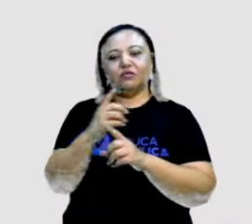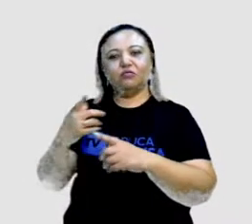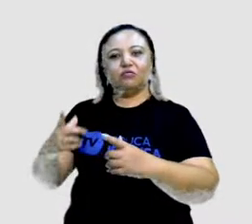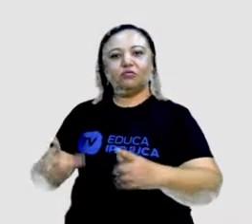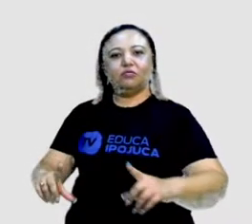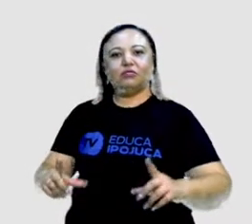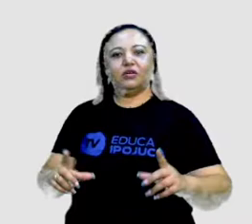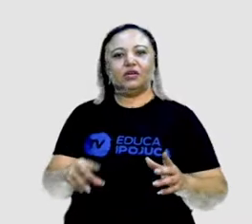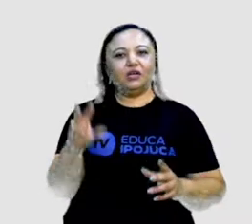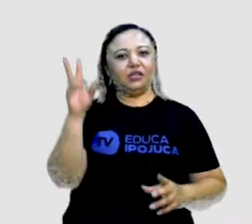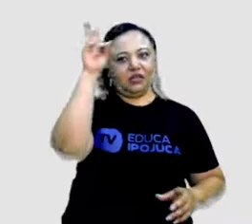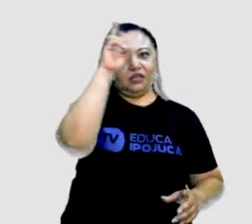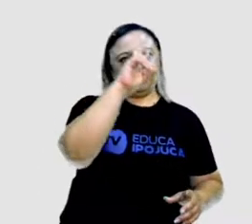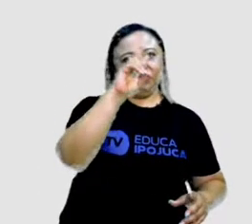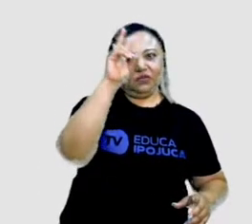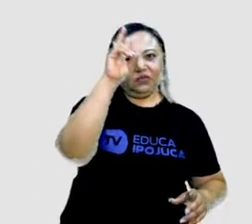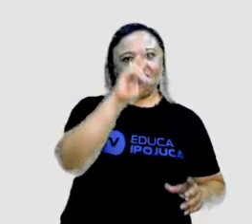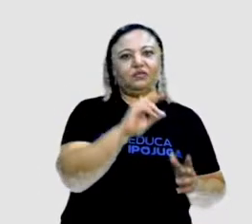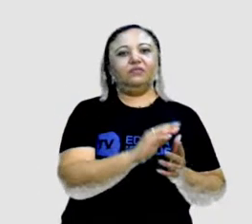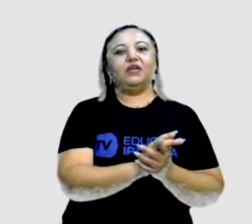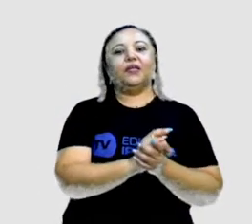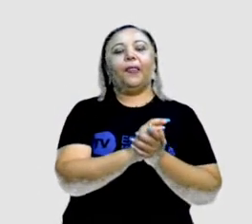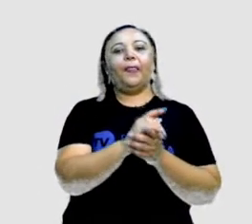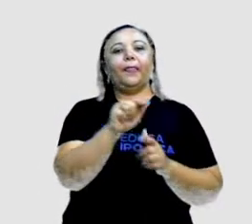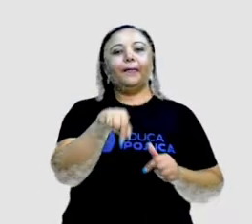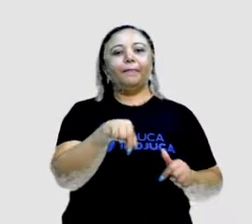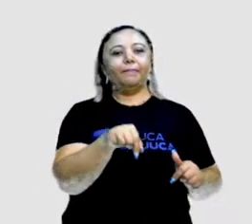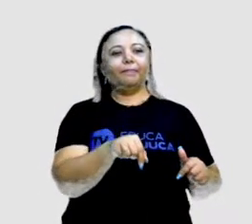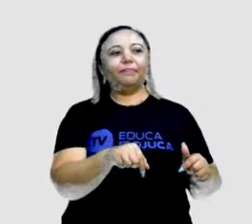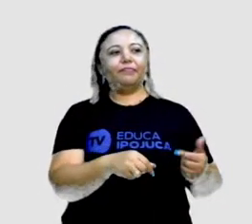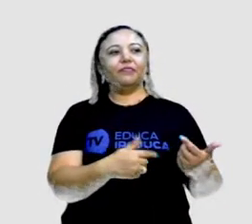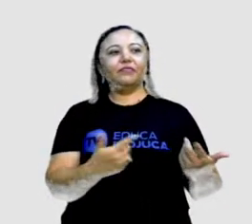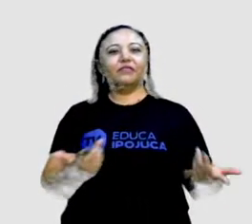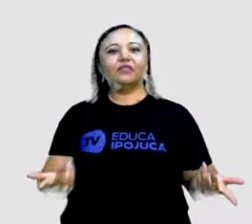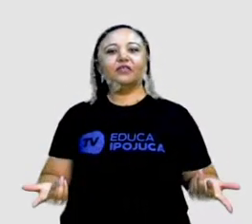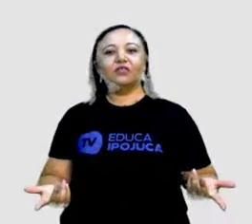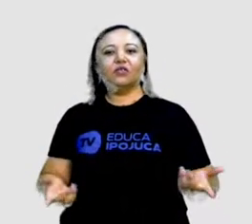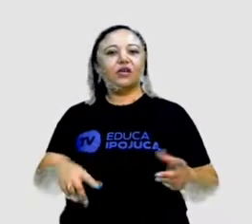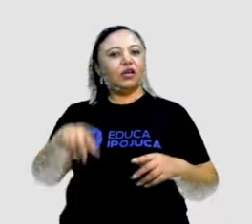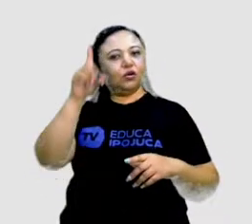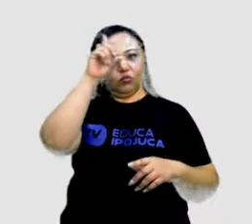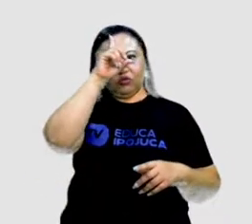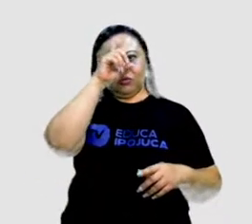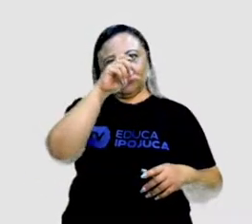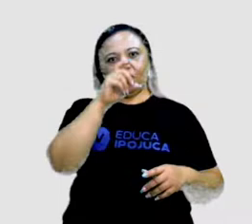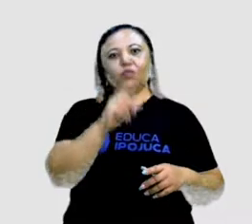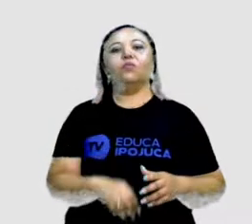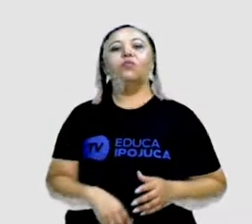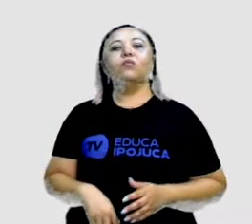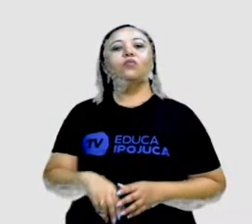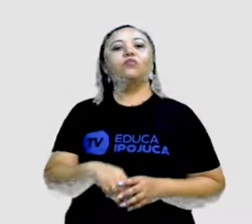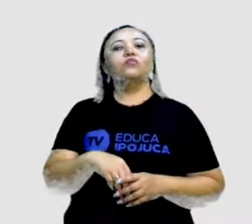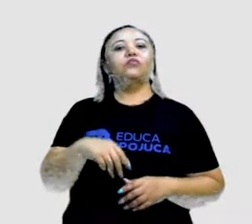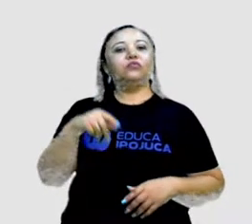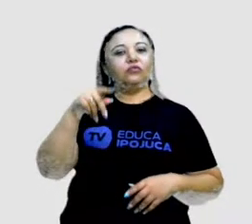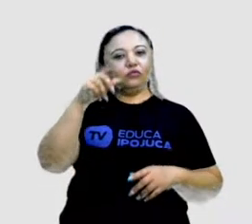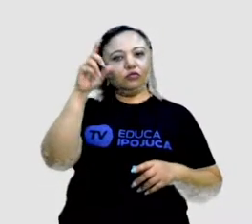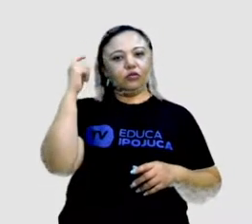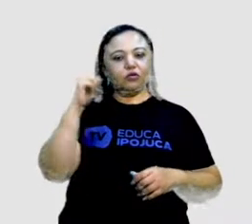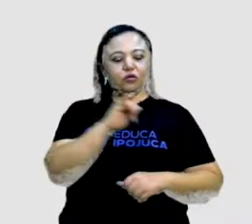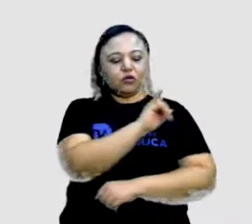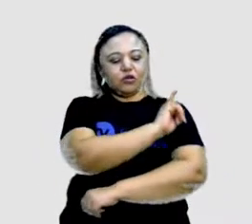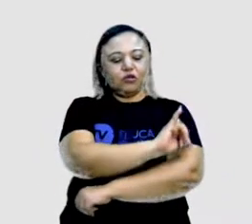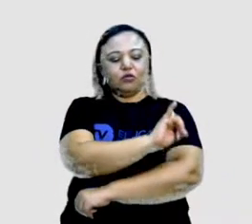acontece aí a história, a narrativa, é um hospital público do Rio de Janeiro. O tempo é um tempo no passado, mas